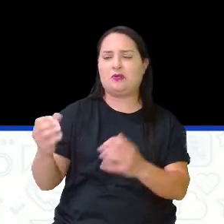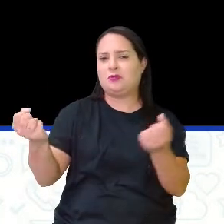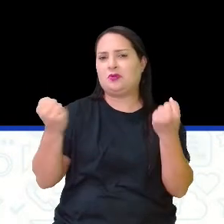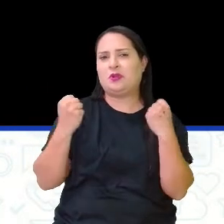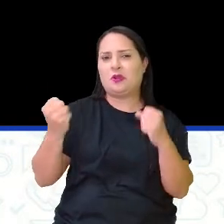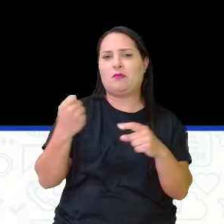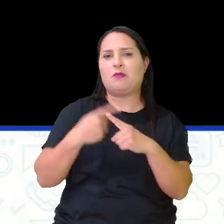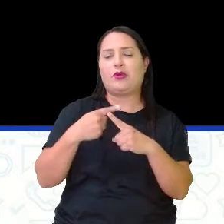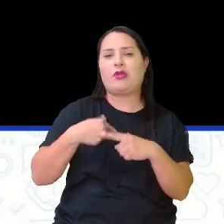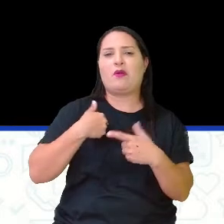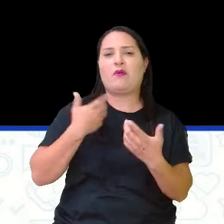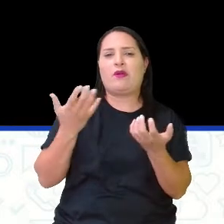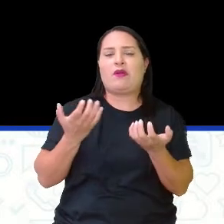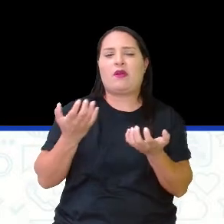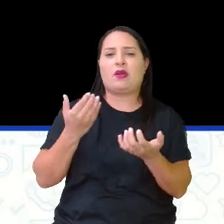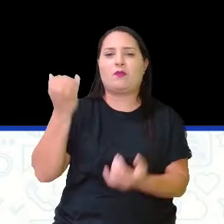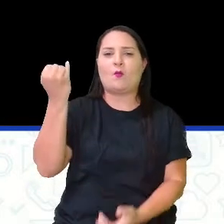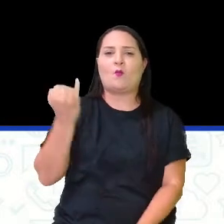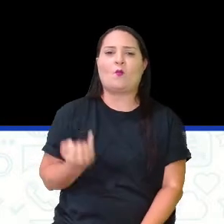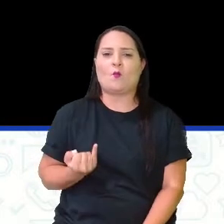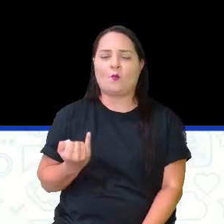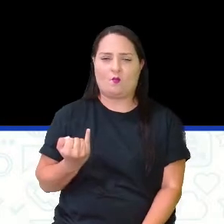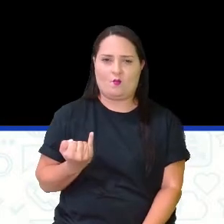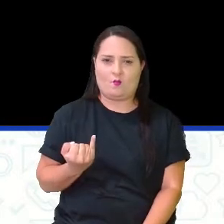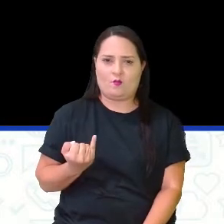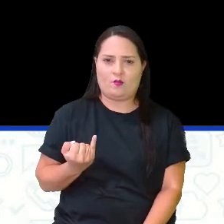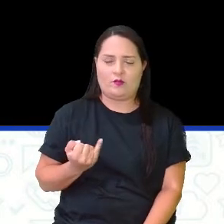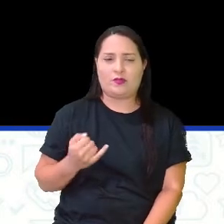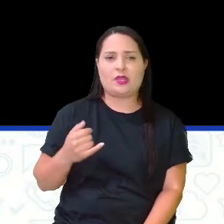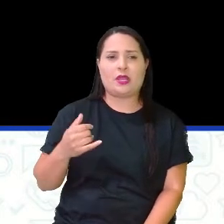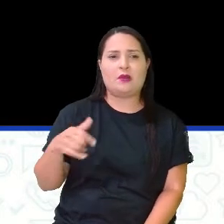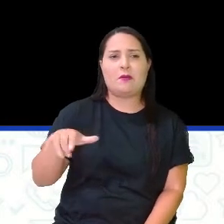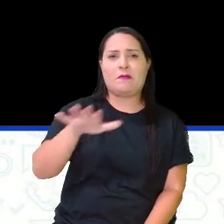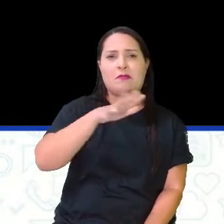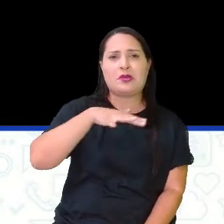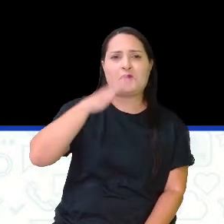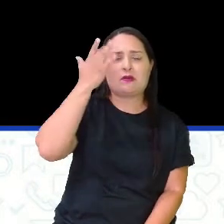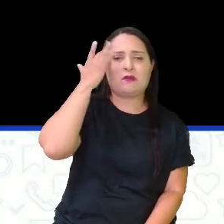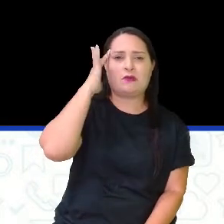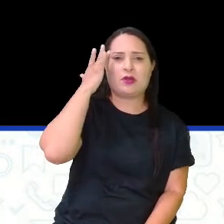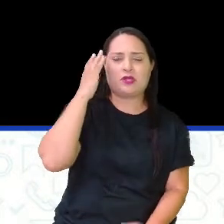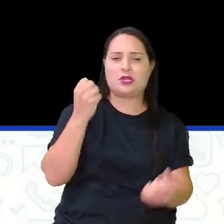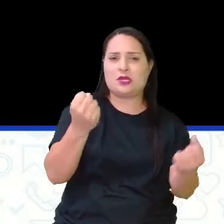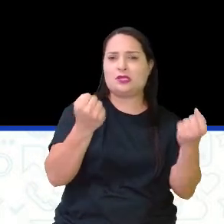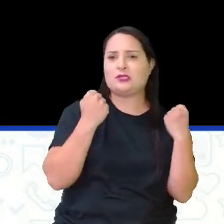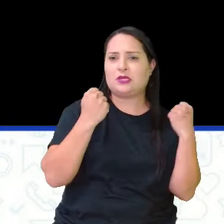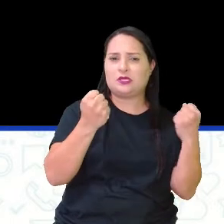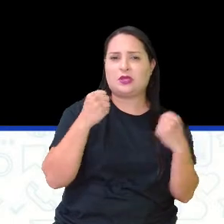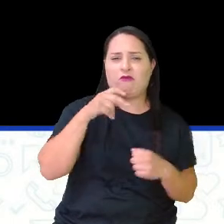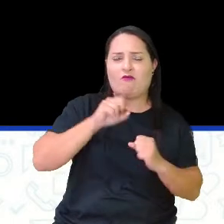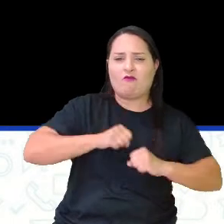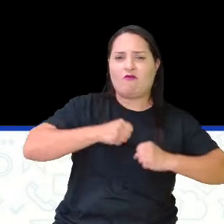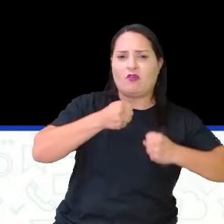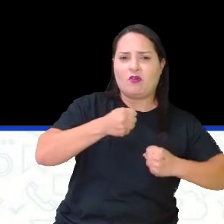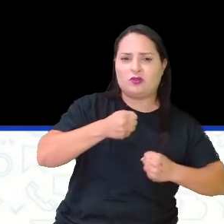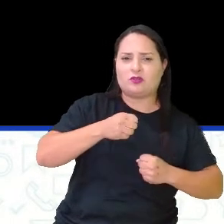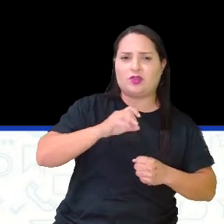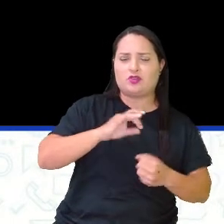eu quero perder peso, né? E eu não quero, porque todo mundo acha que o exercício de força, ele só hipertrofia o músculo,